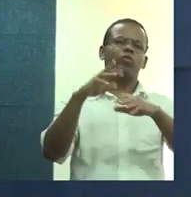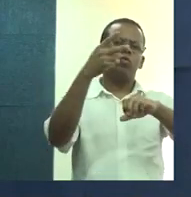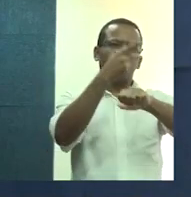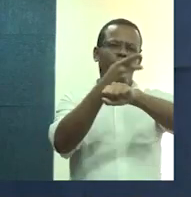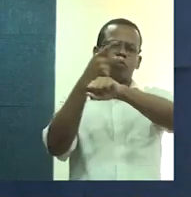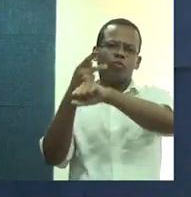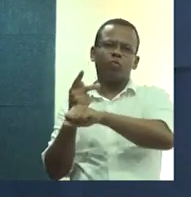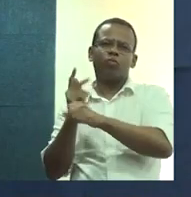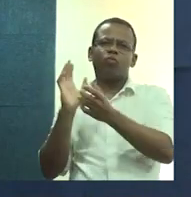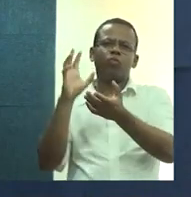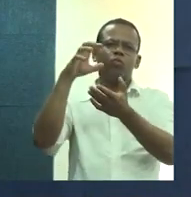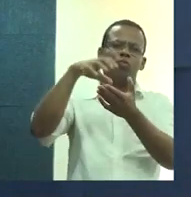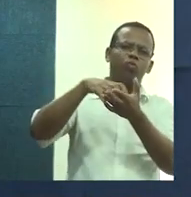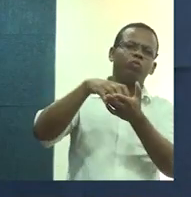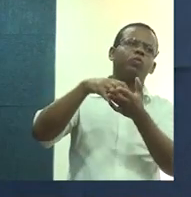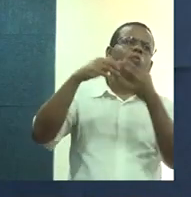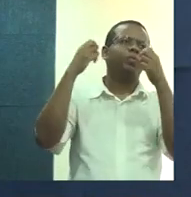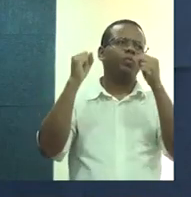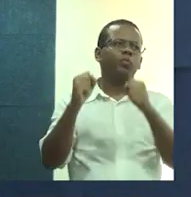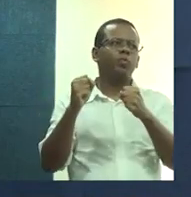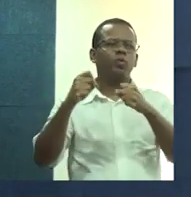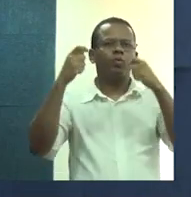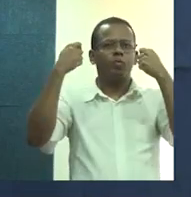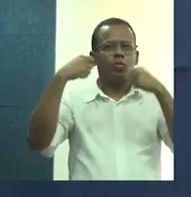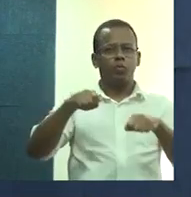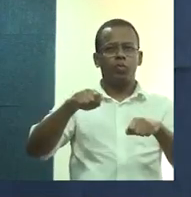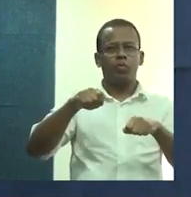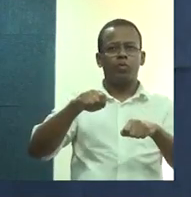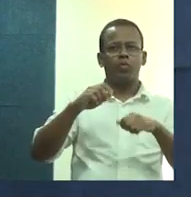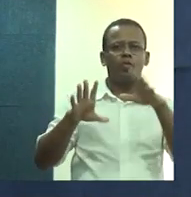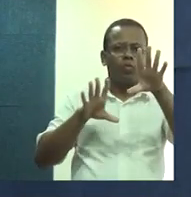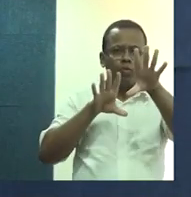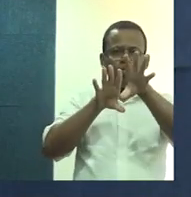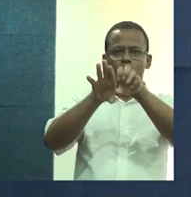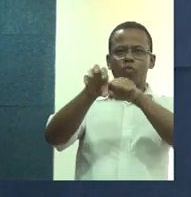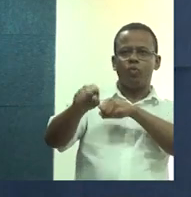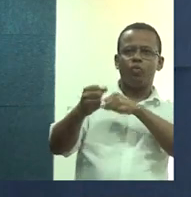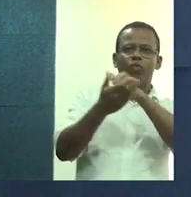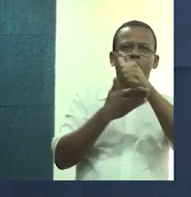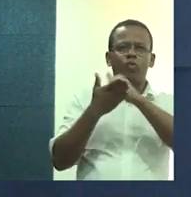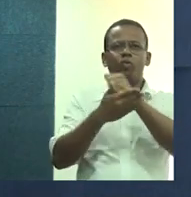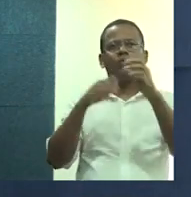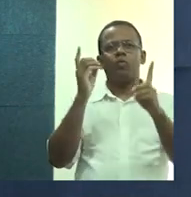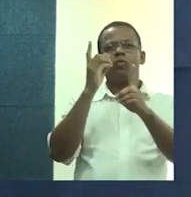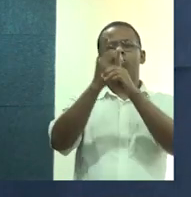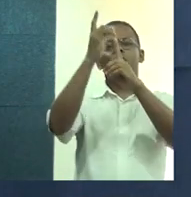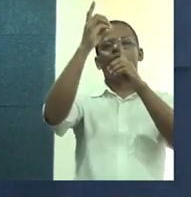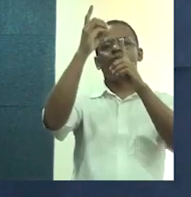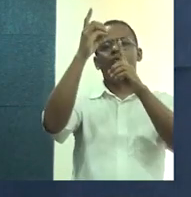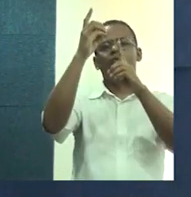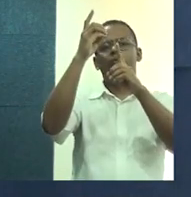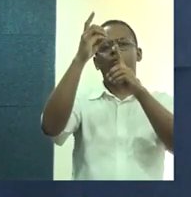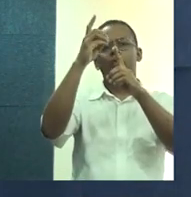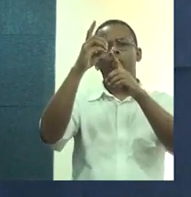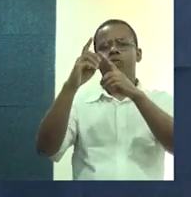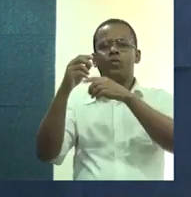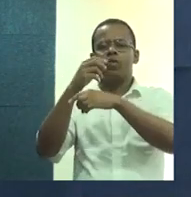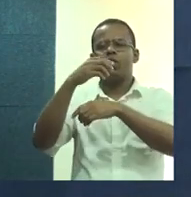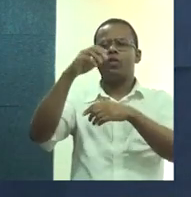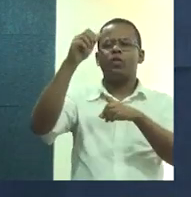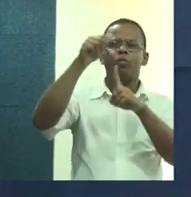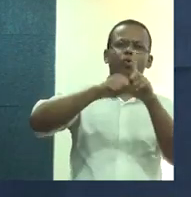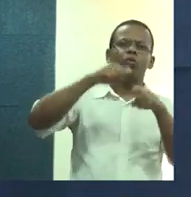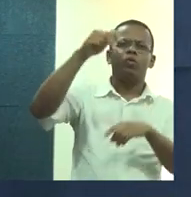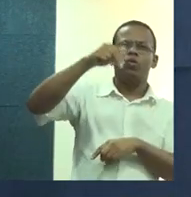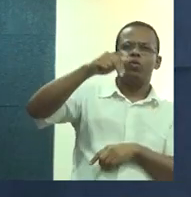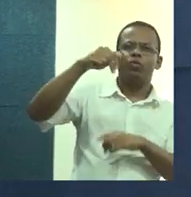iniciativas premiadas um fórum uma rede que possa possibilitar a gente formar isso a partir do encontro nacional de periferias entre